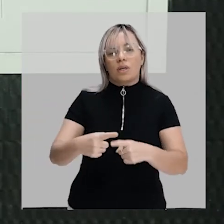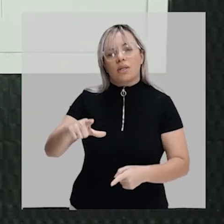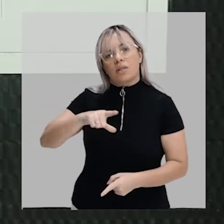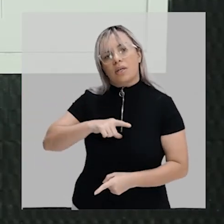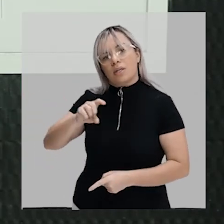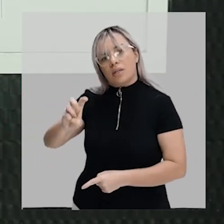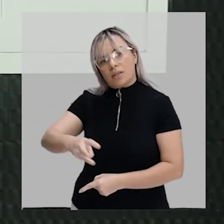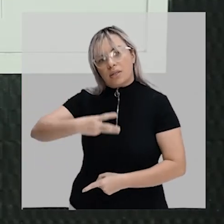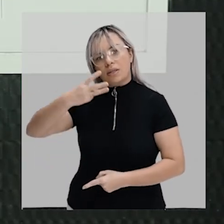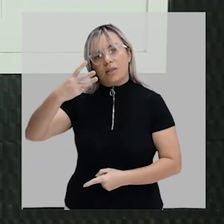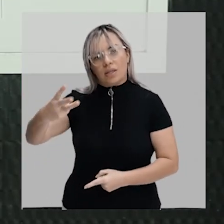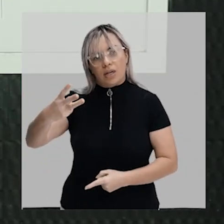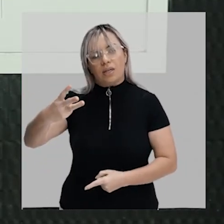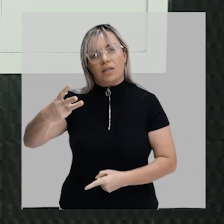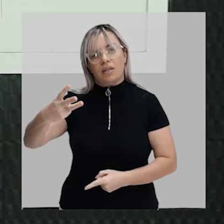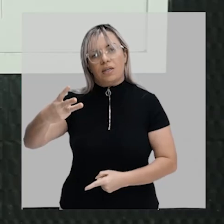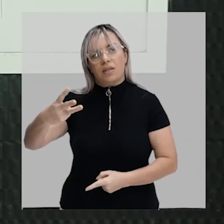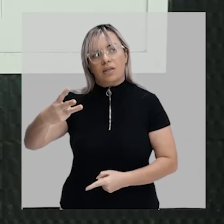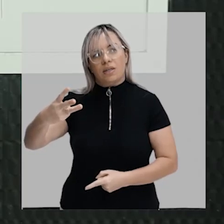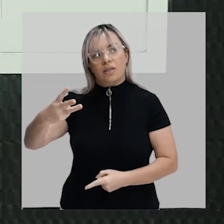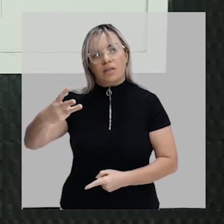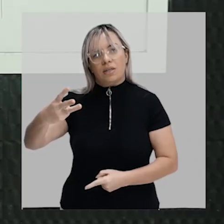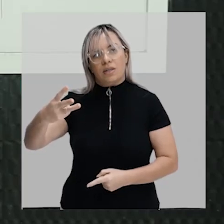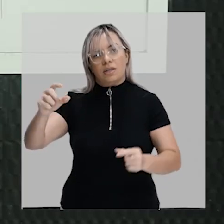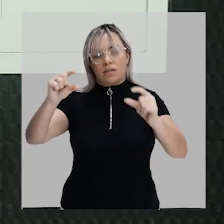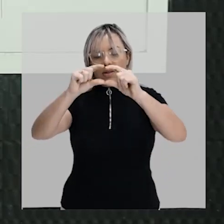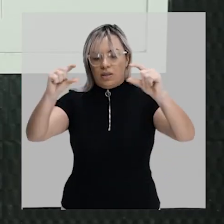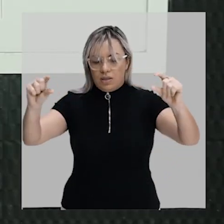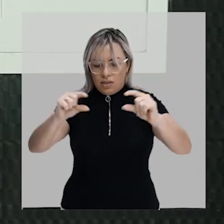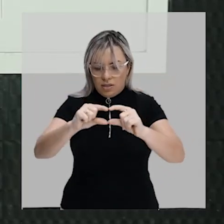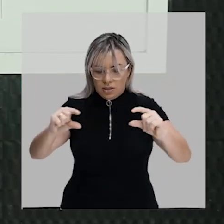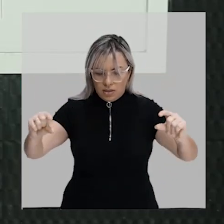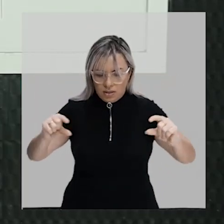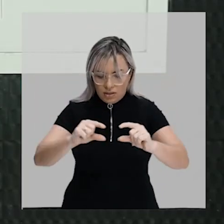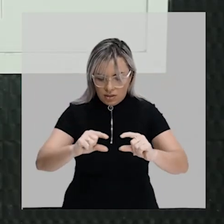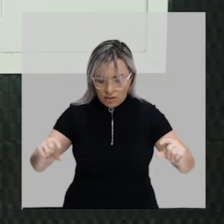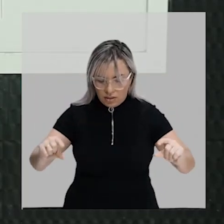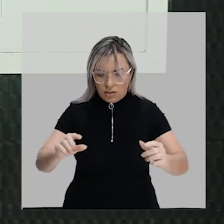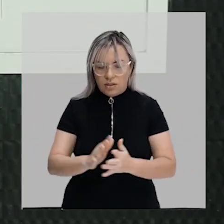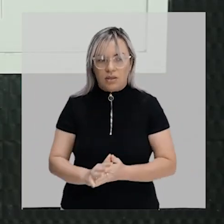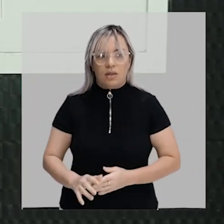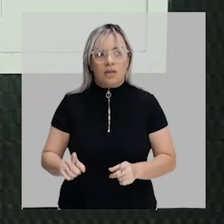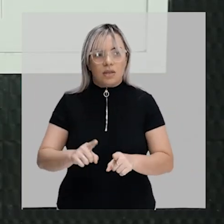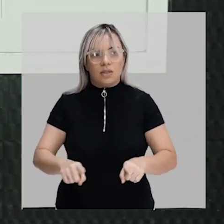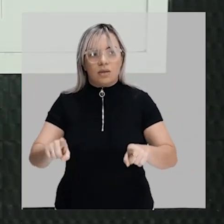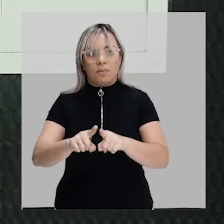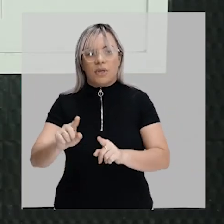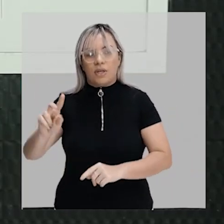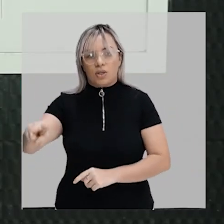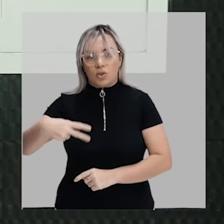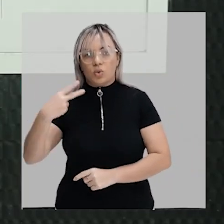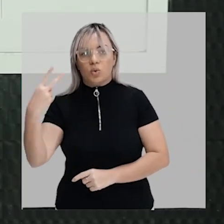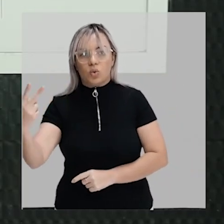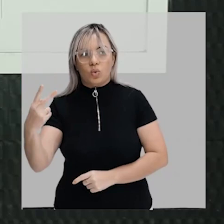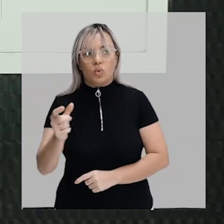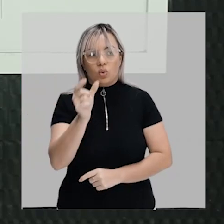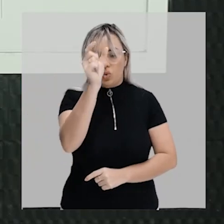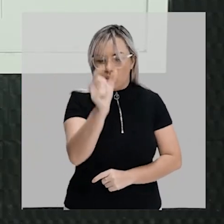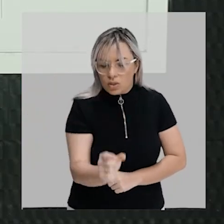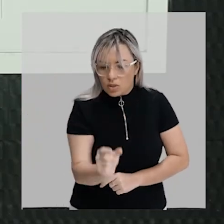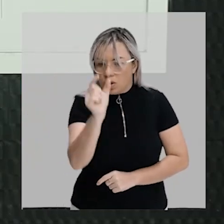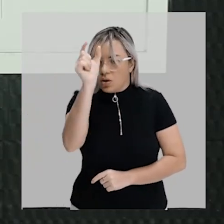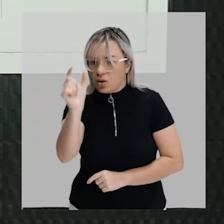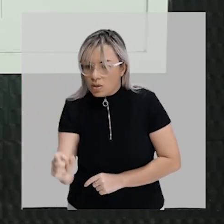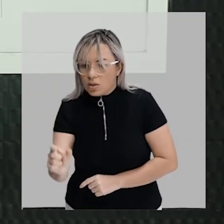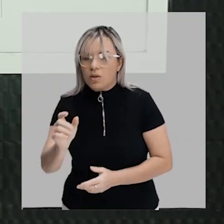essa Matriz aqui também é uma matriz nula porque todos os elementos que compõem